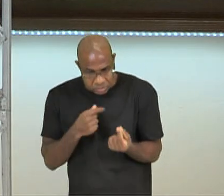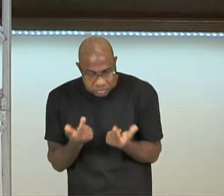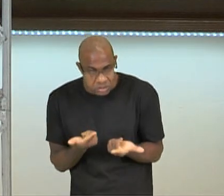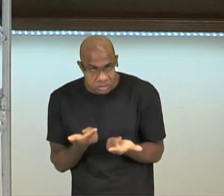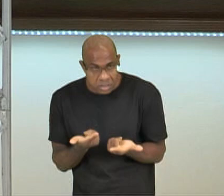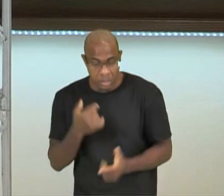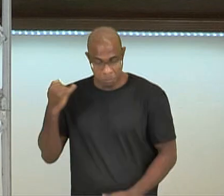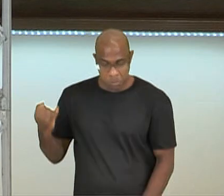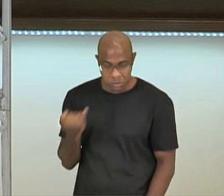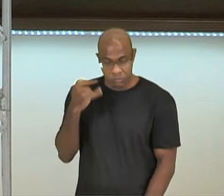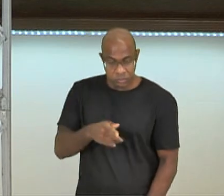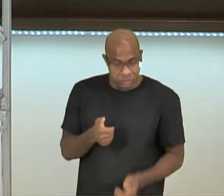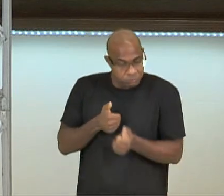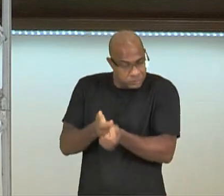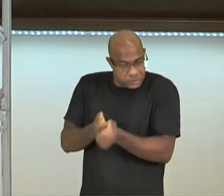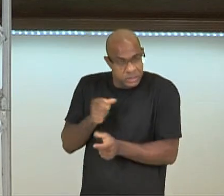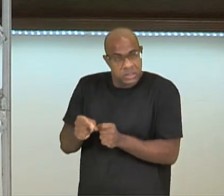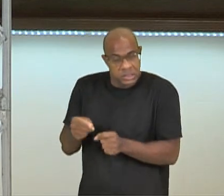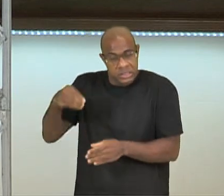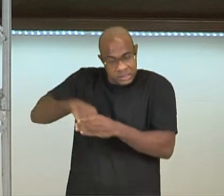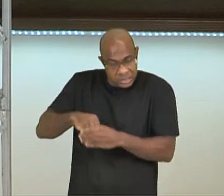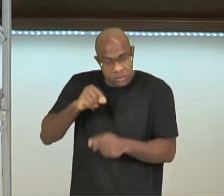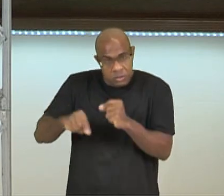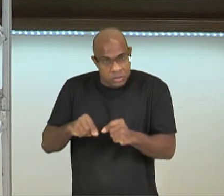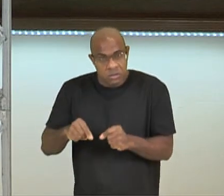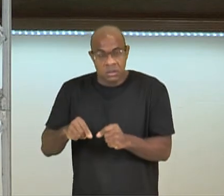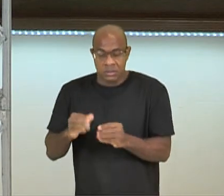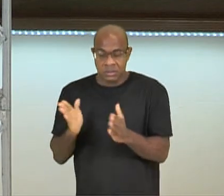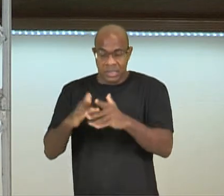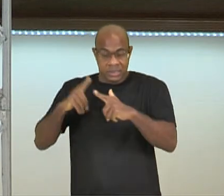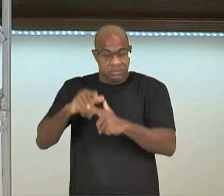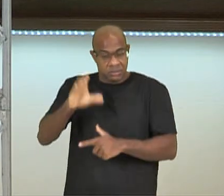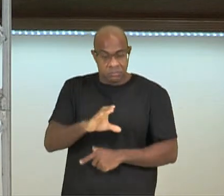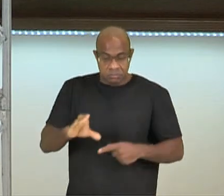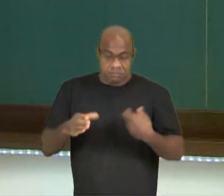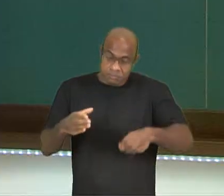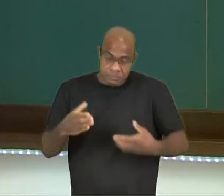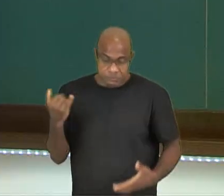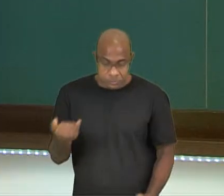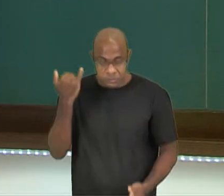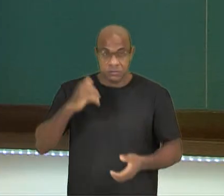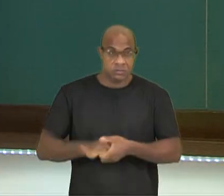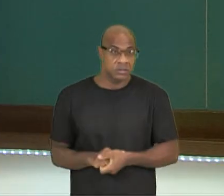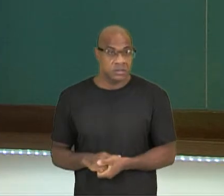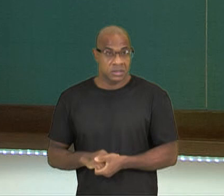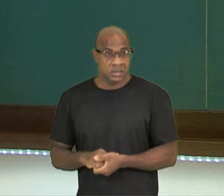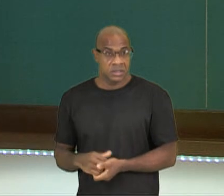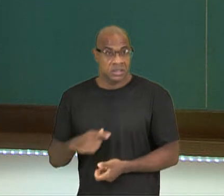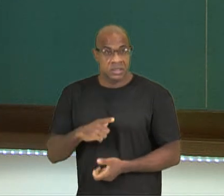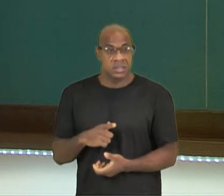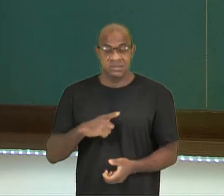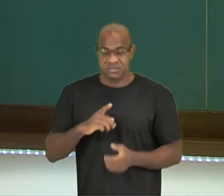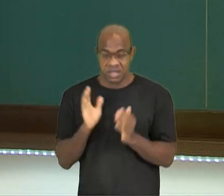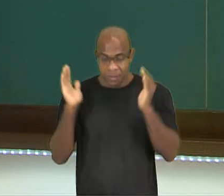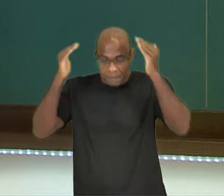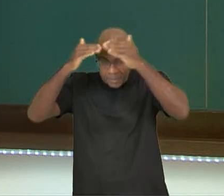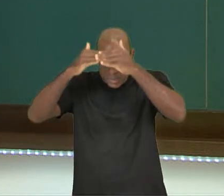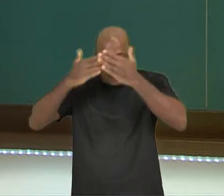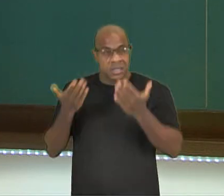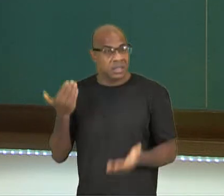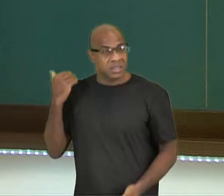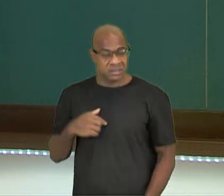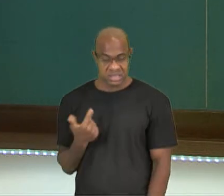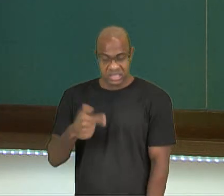você tinha cardeais com 17 anos, né? Então teve o próprio Leão X